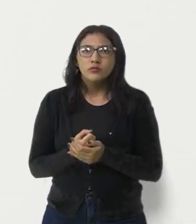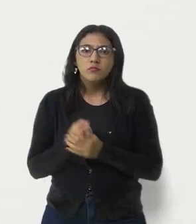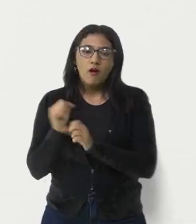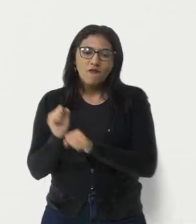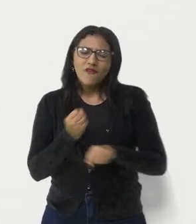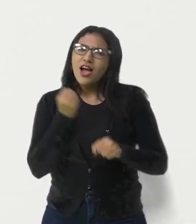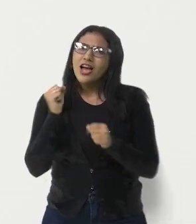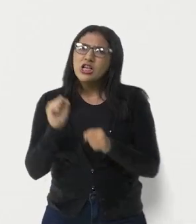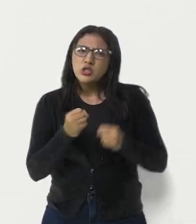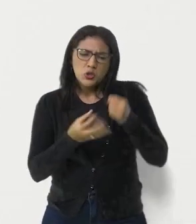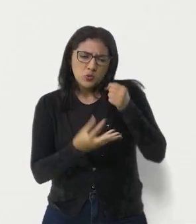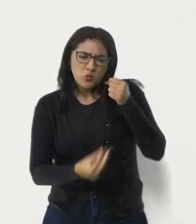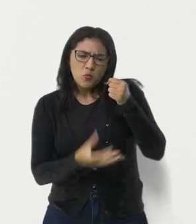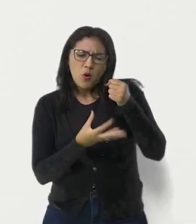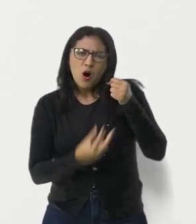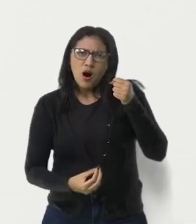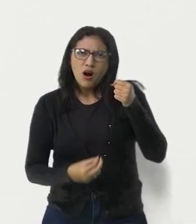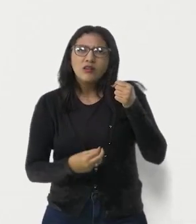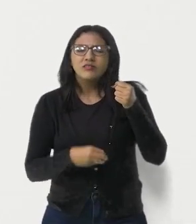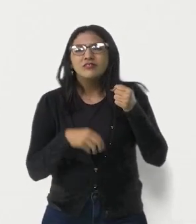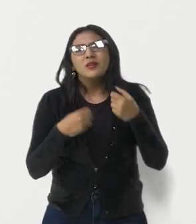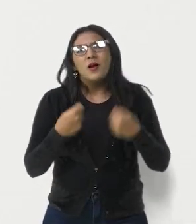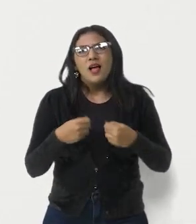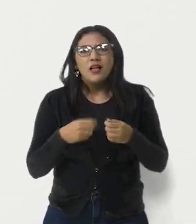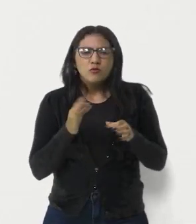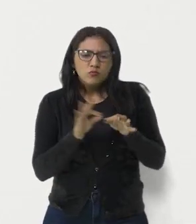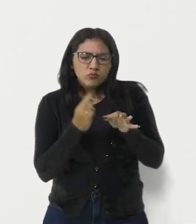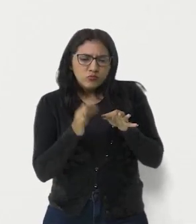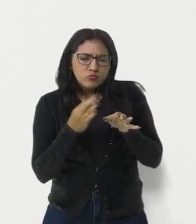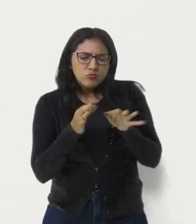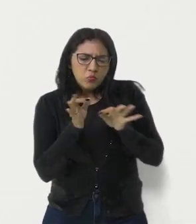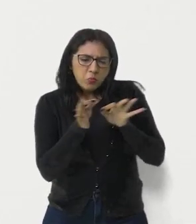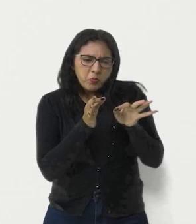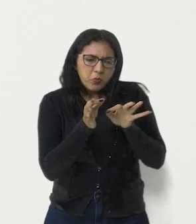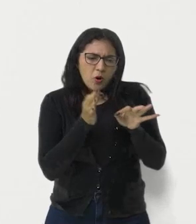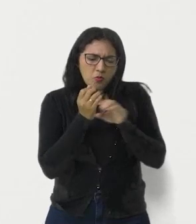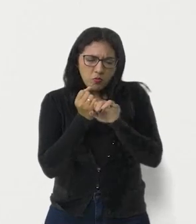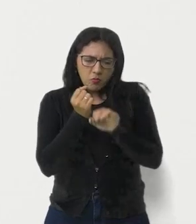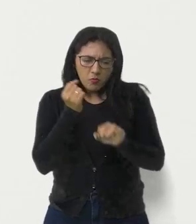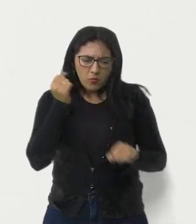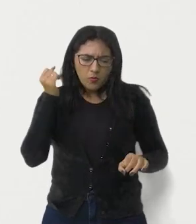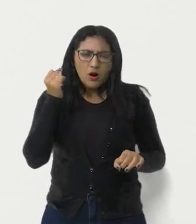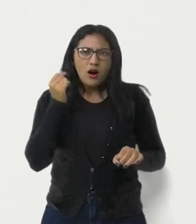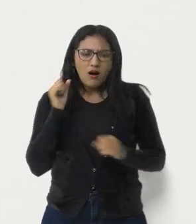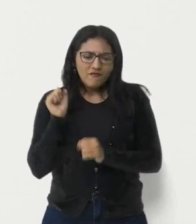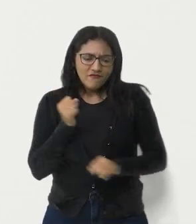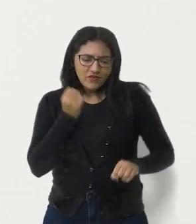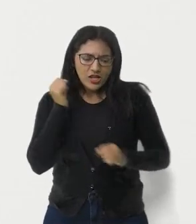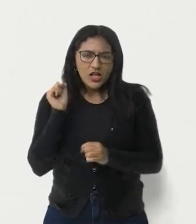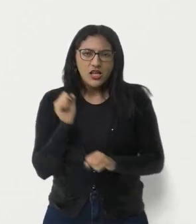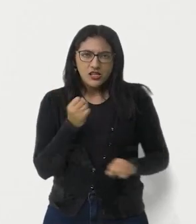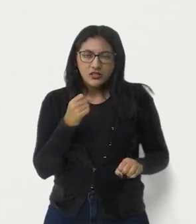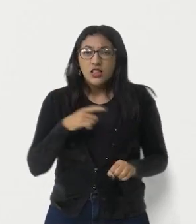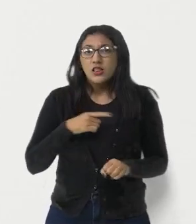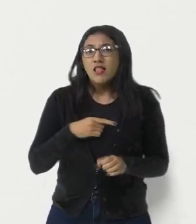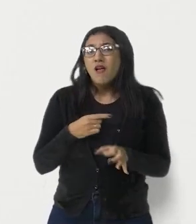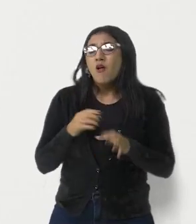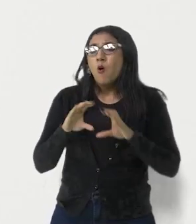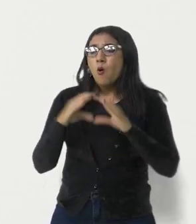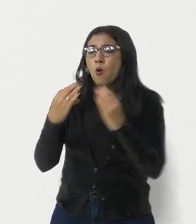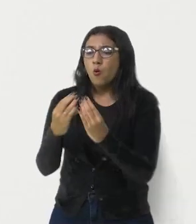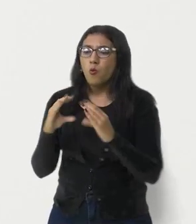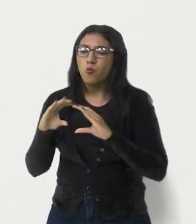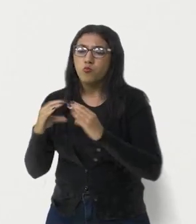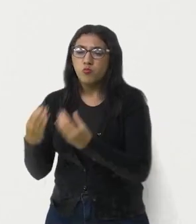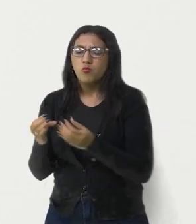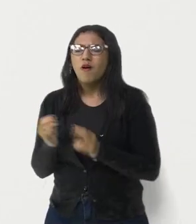fazer vassouras, certo? A gente vai ter muitas populações vivendo no médio e no